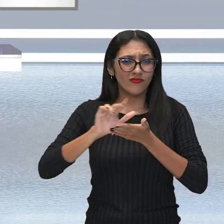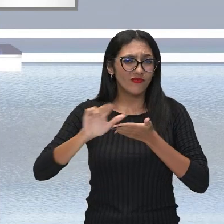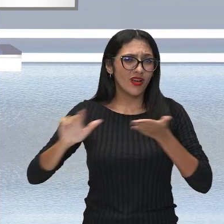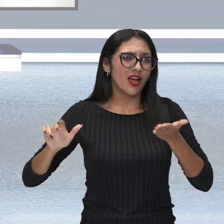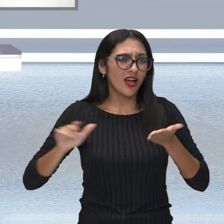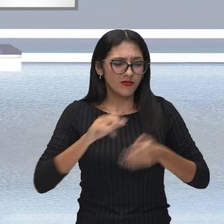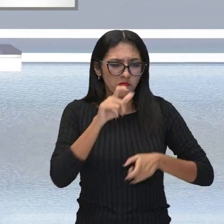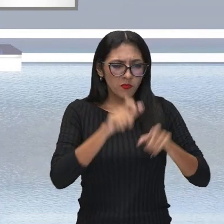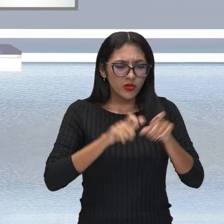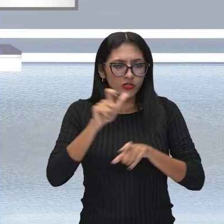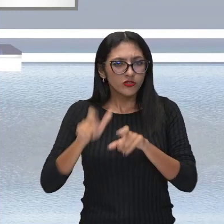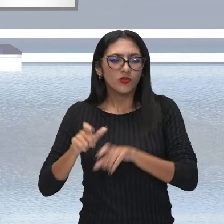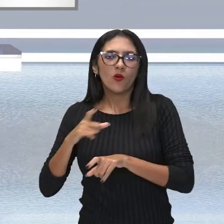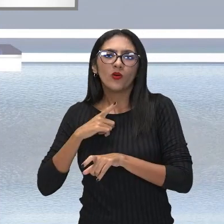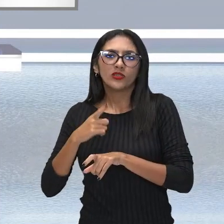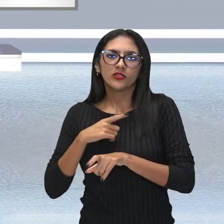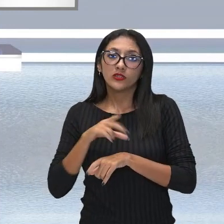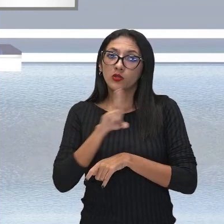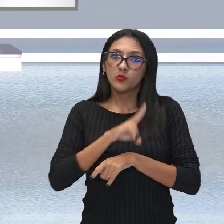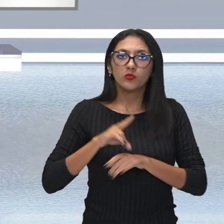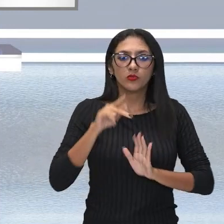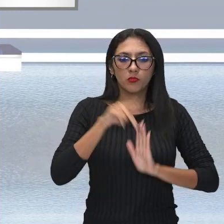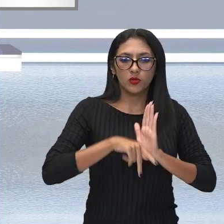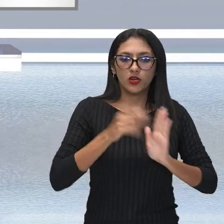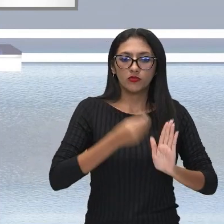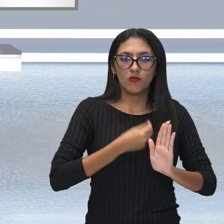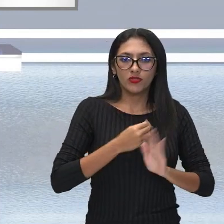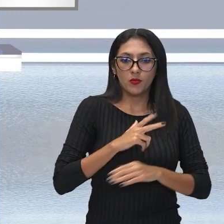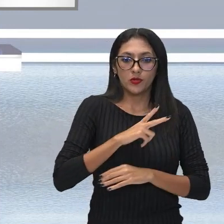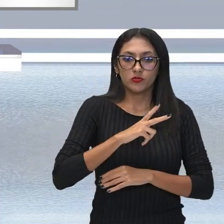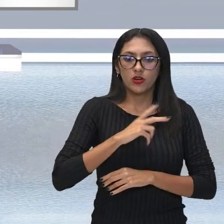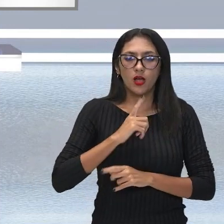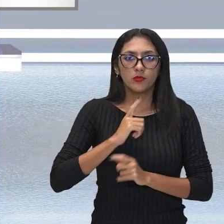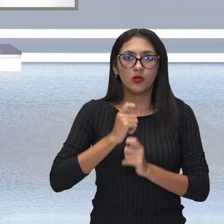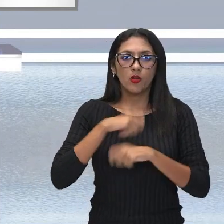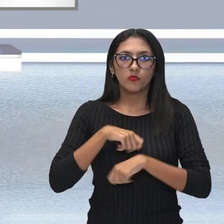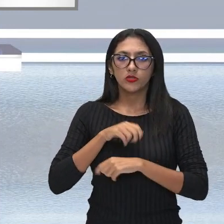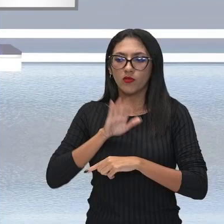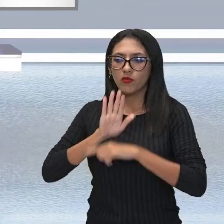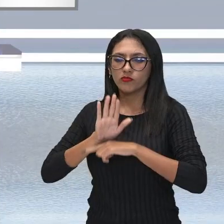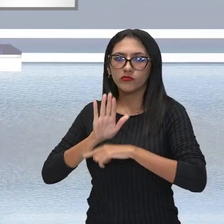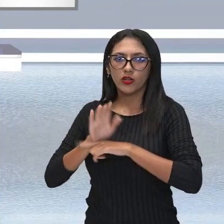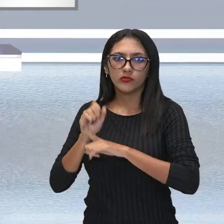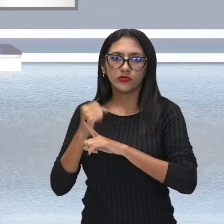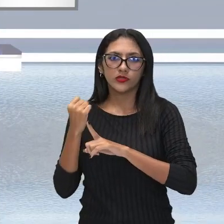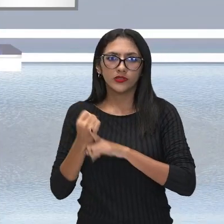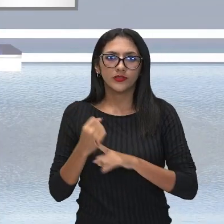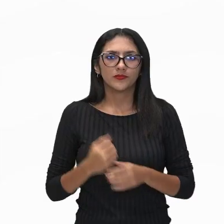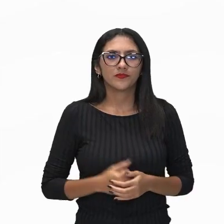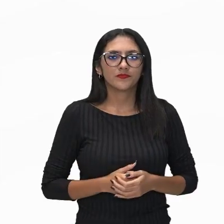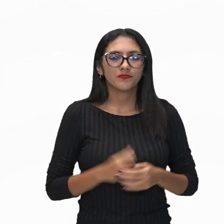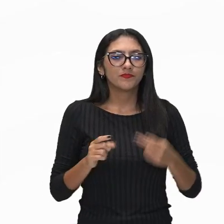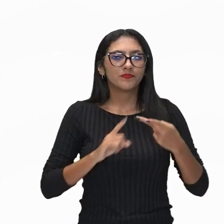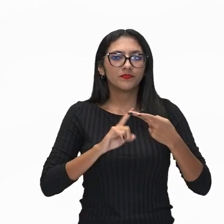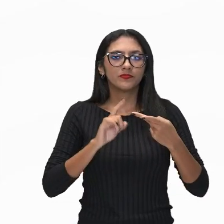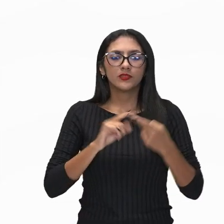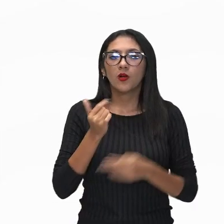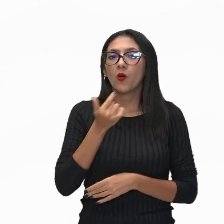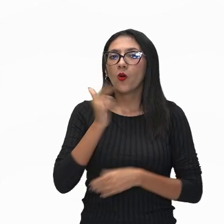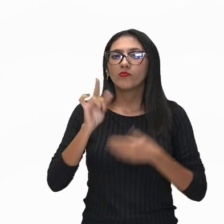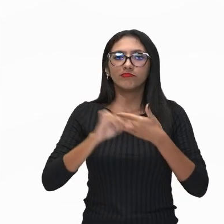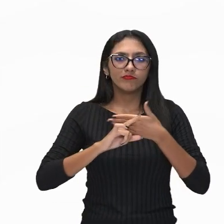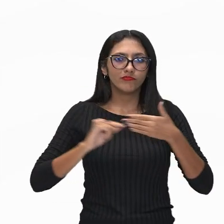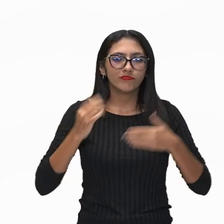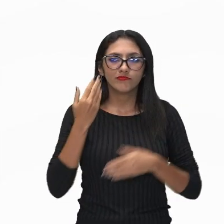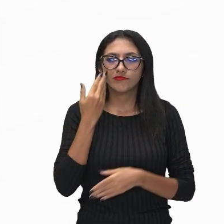que direcionam os seus projetos de vida para ajudar em causas sociais. Uma delas é a Catarina Lorenzo.